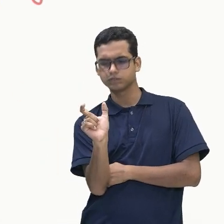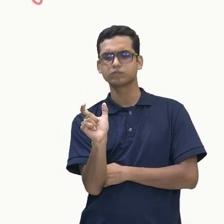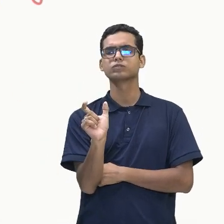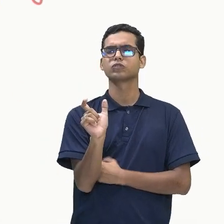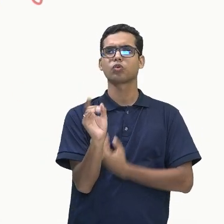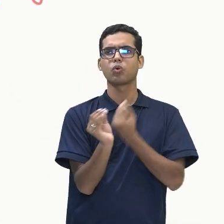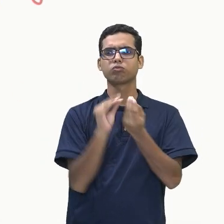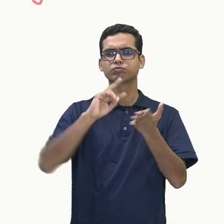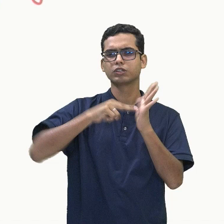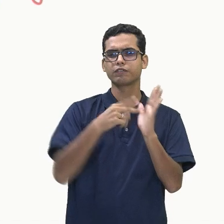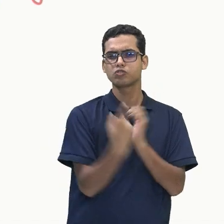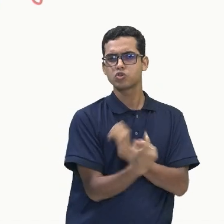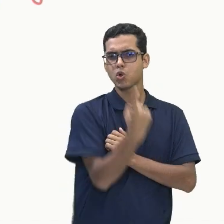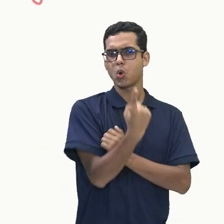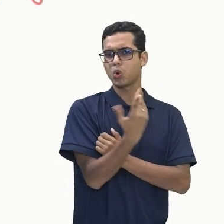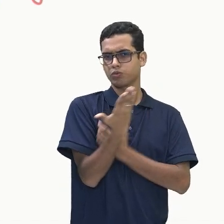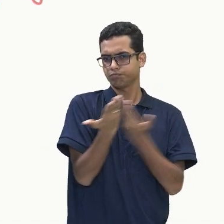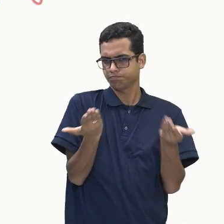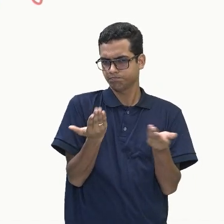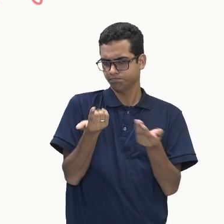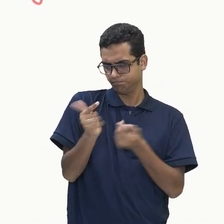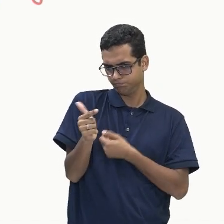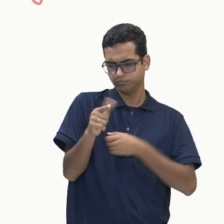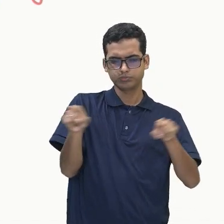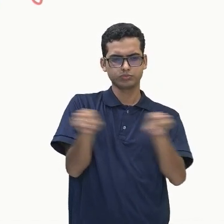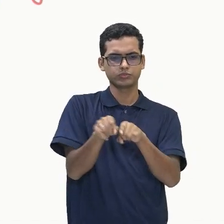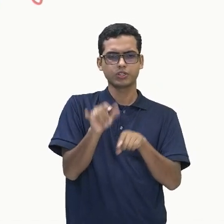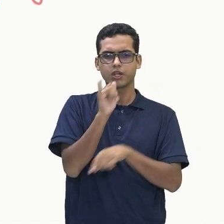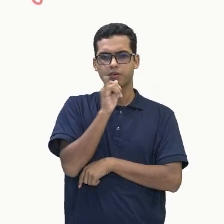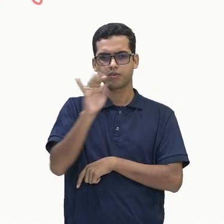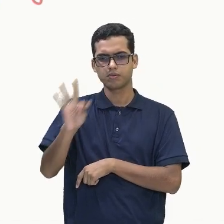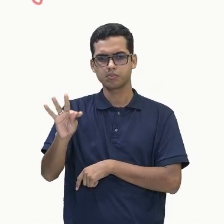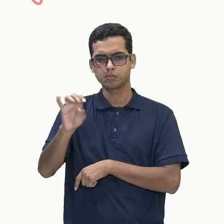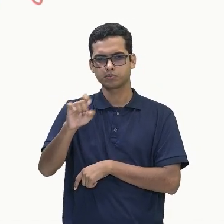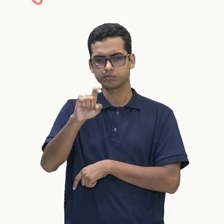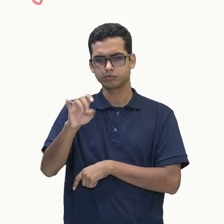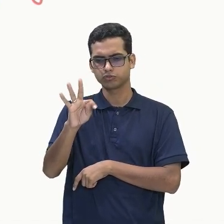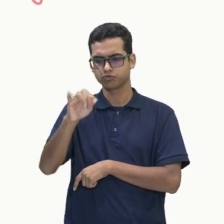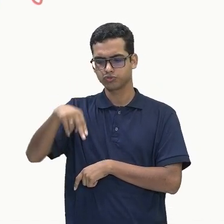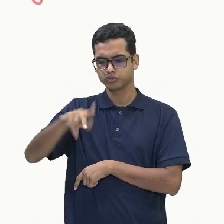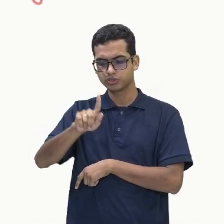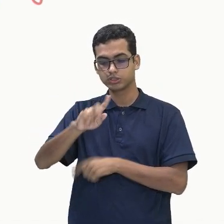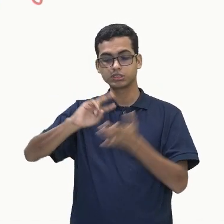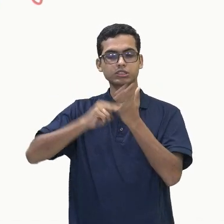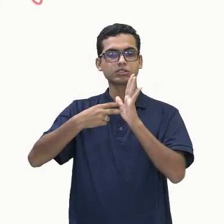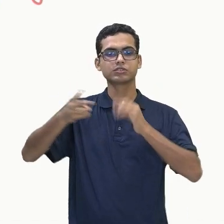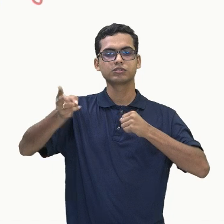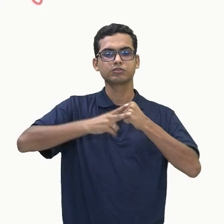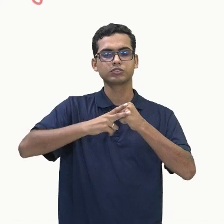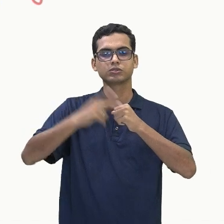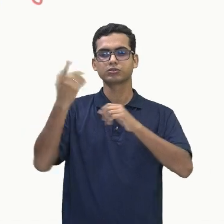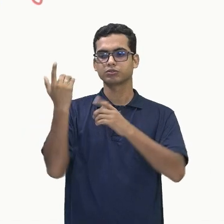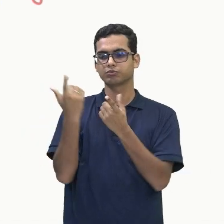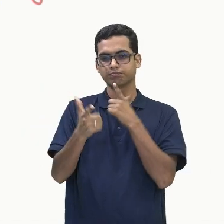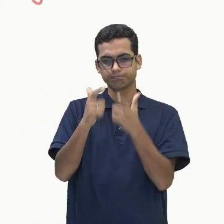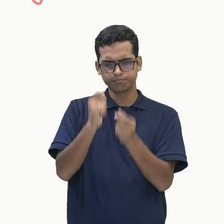única. O verbo to text é o verbo enviar mensagem de texto. E